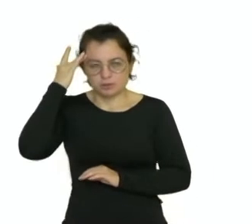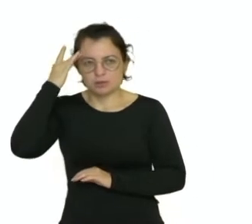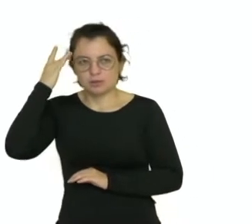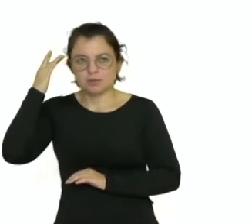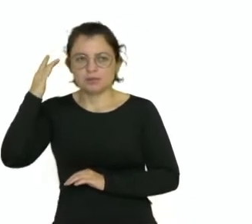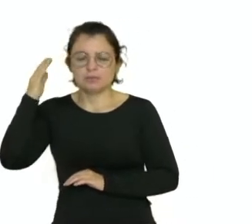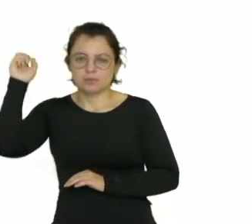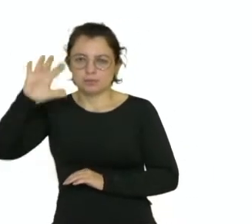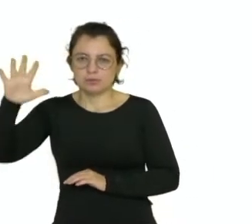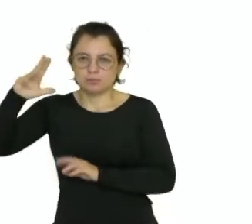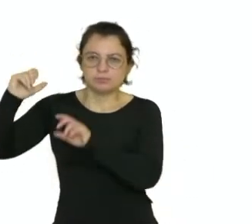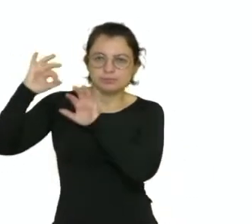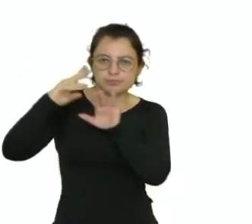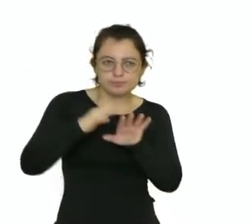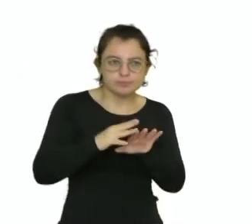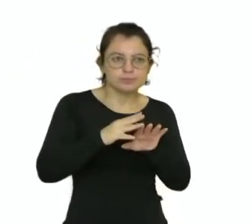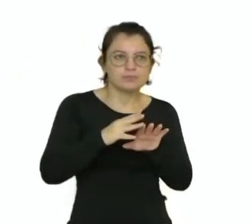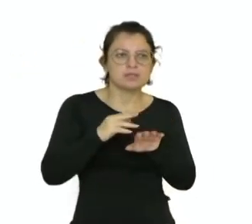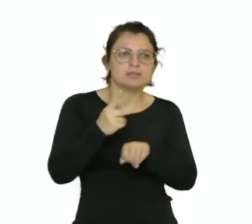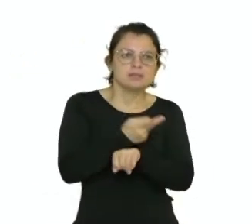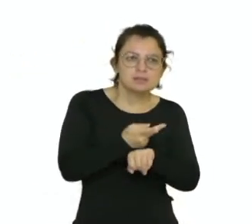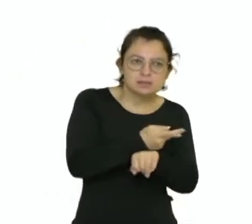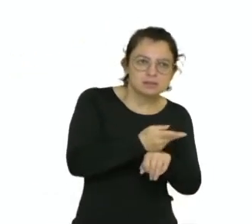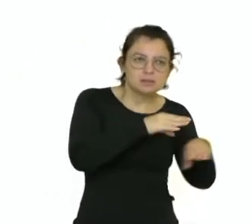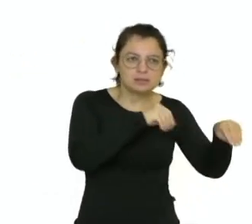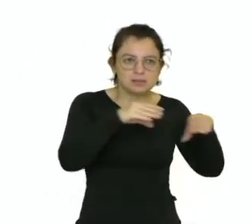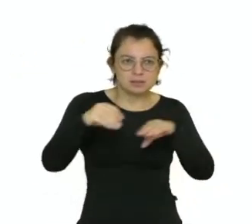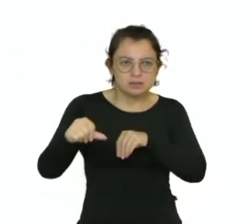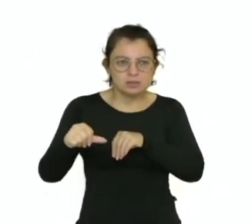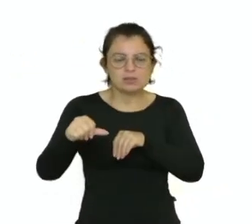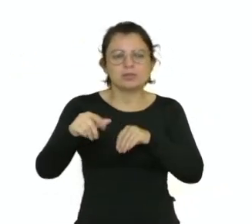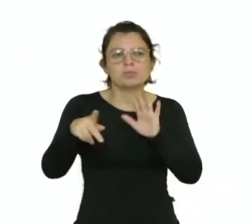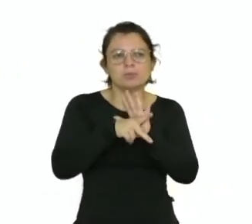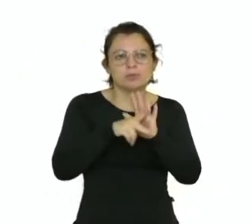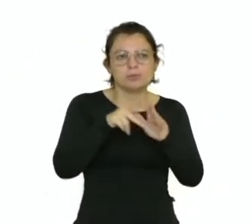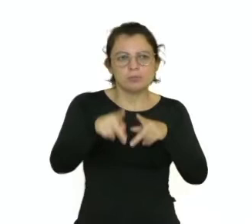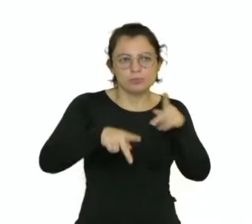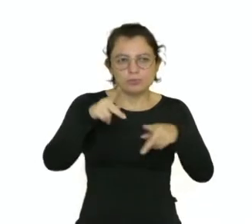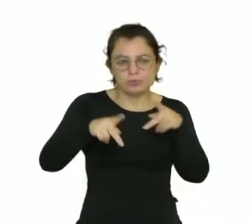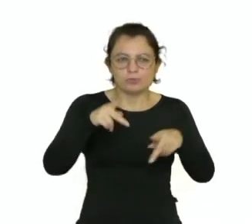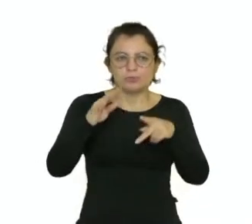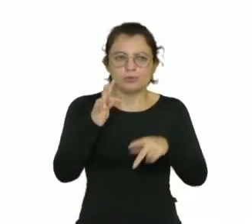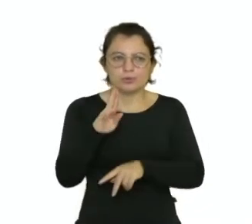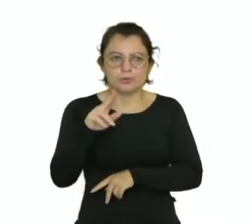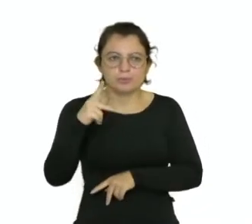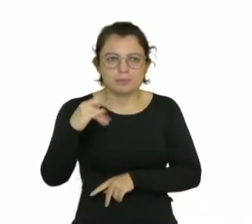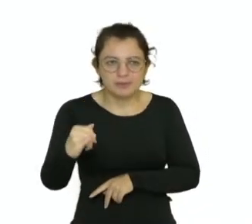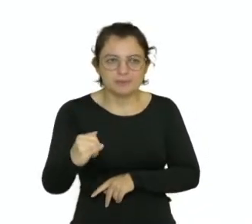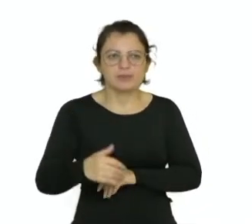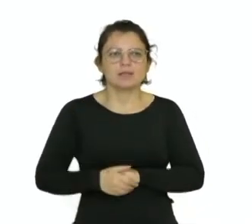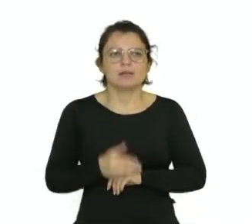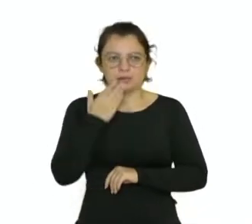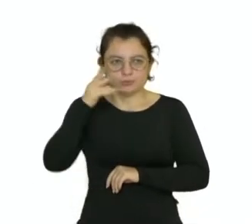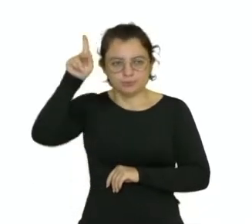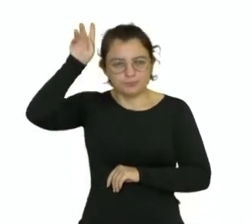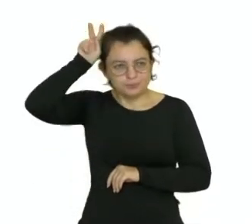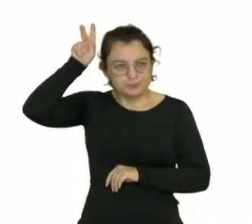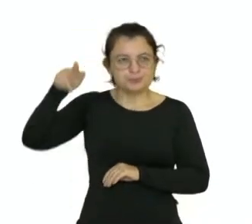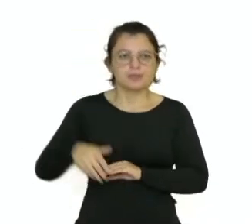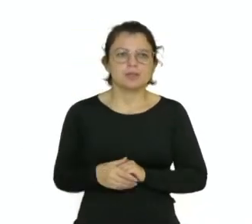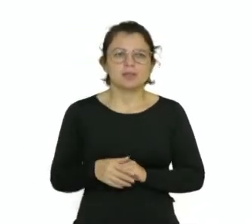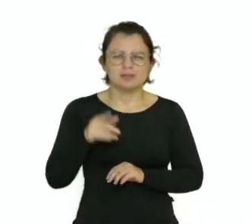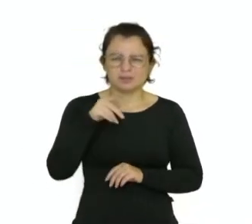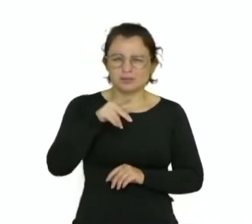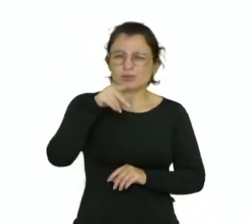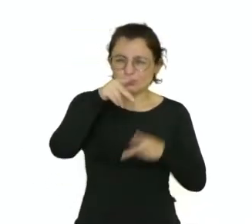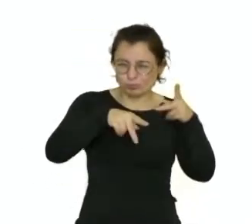Brasil, passaram a explorar os territórios originários dos povos tupis. Esses povos resistiram e guerrearam